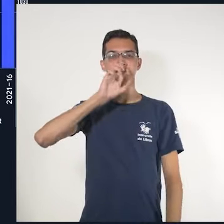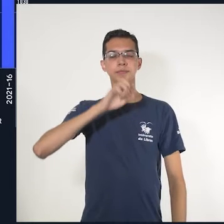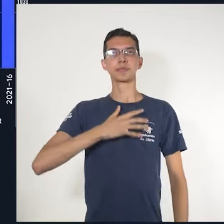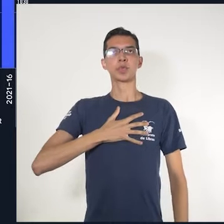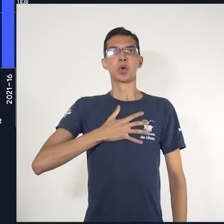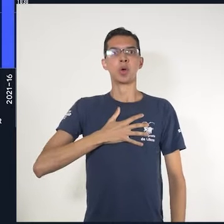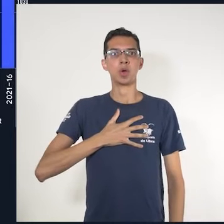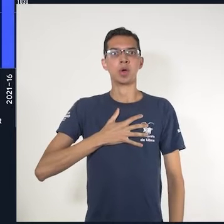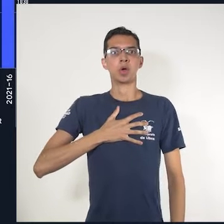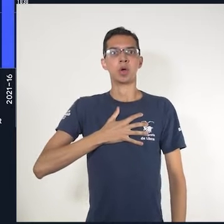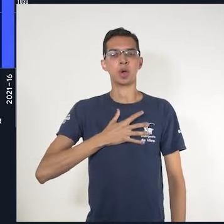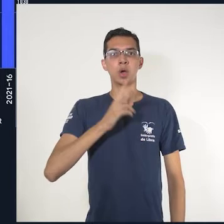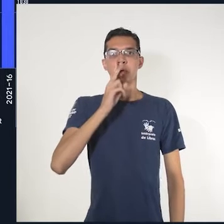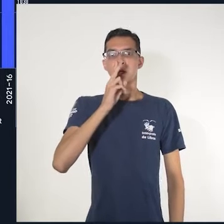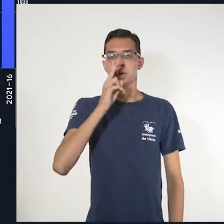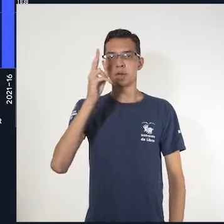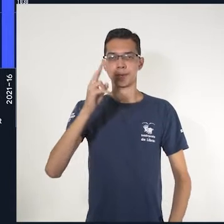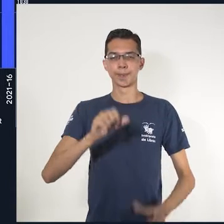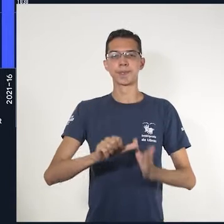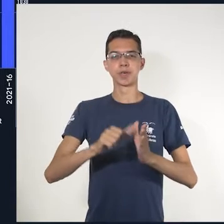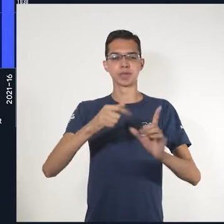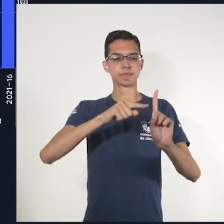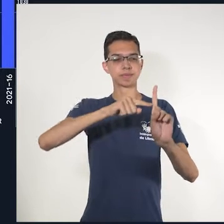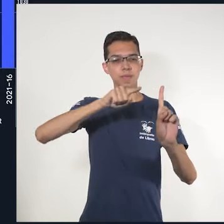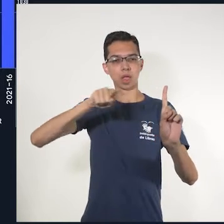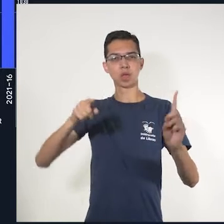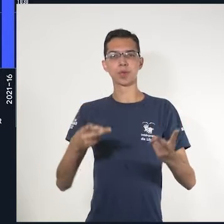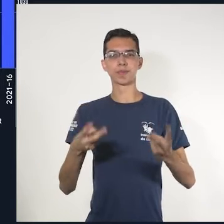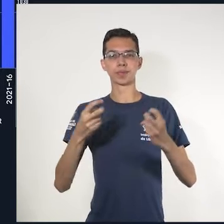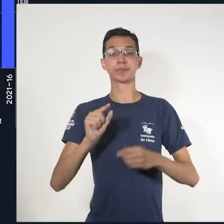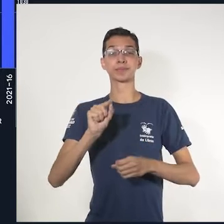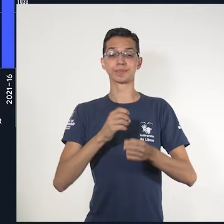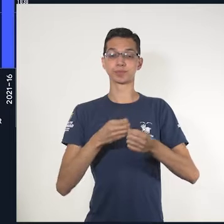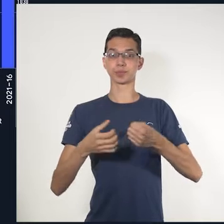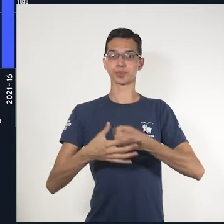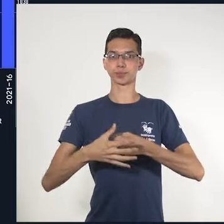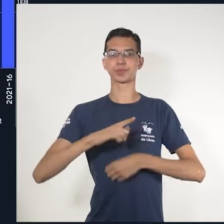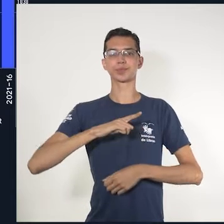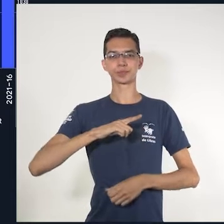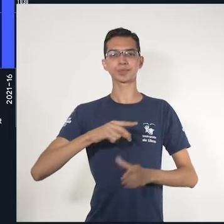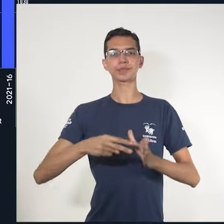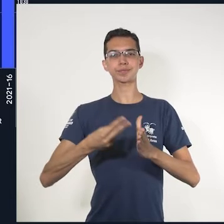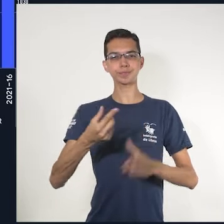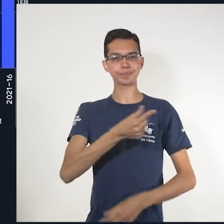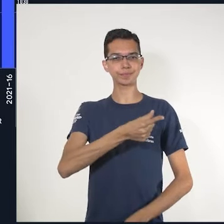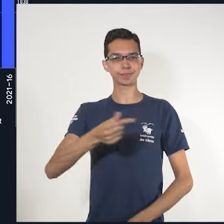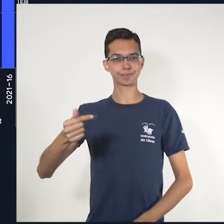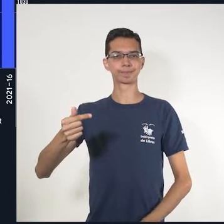No primeiro gráfico, a gente vê a distribuição dos RAG confirmados por Covid, segundo a semana epidemiológica,